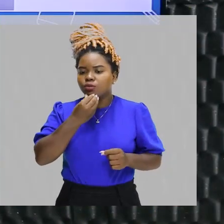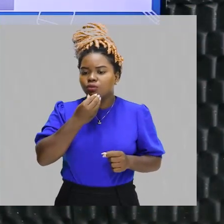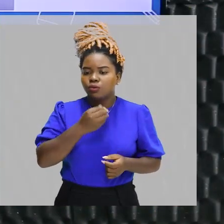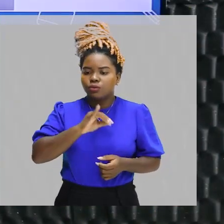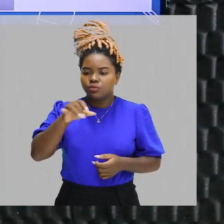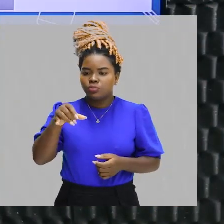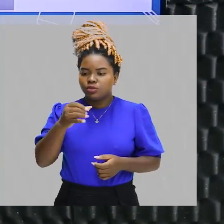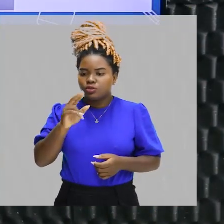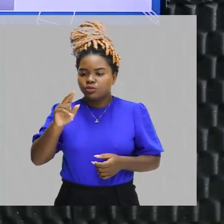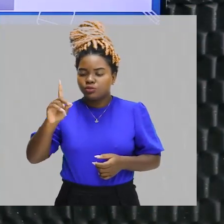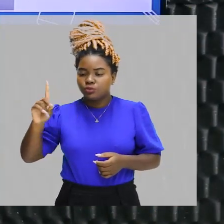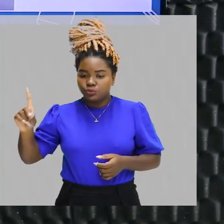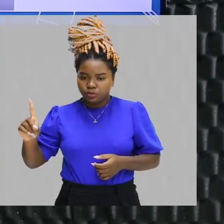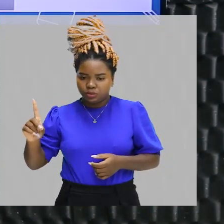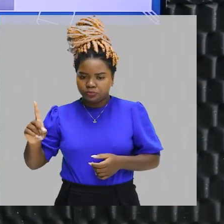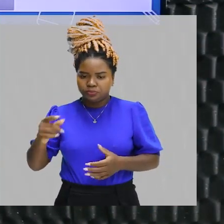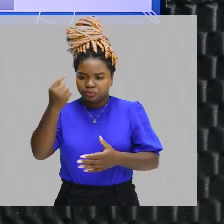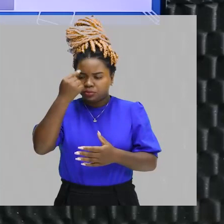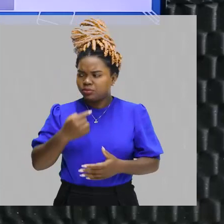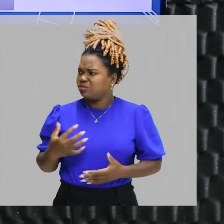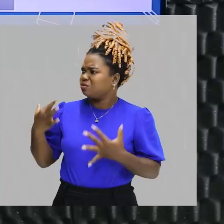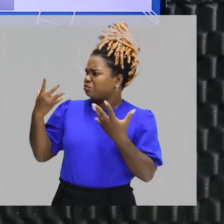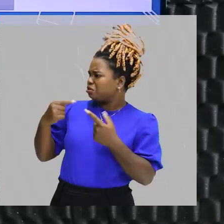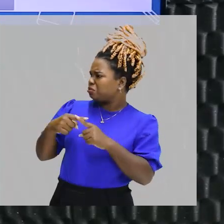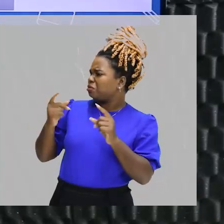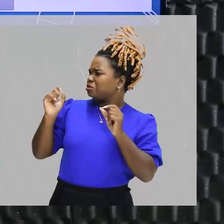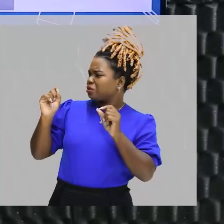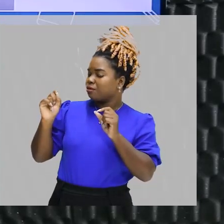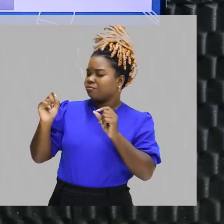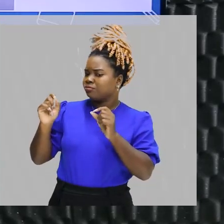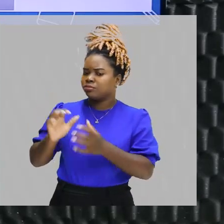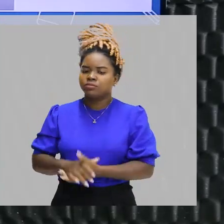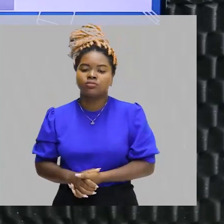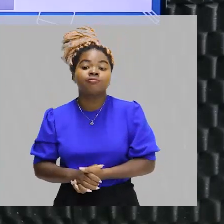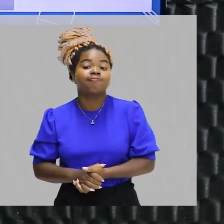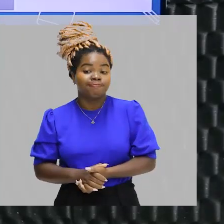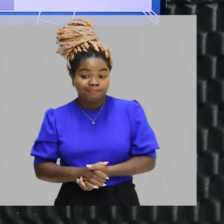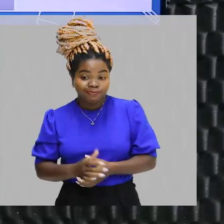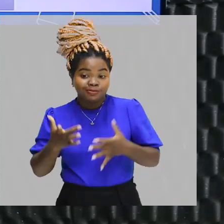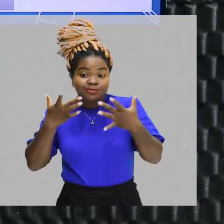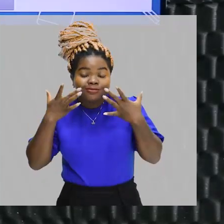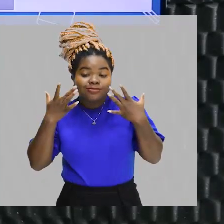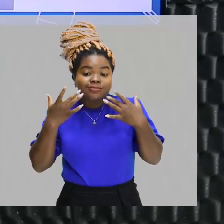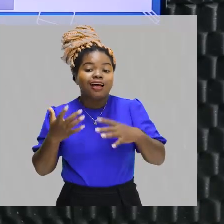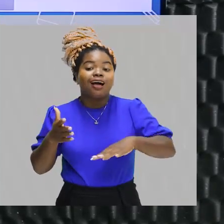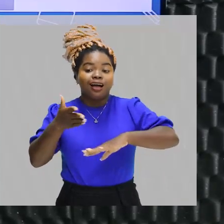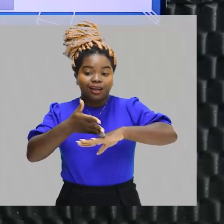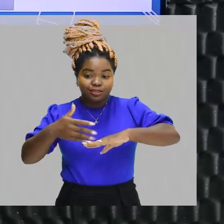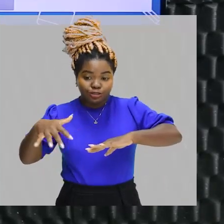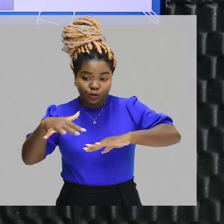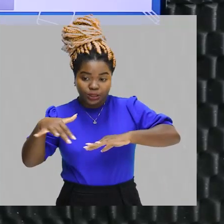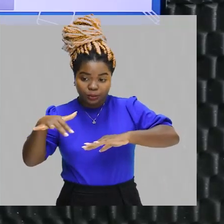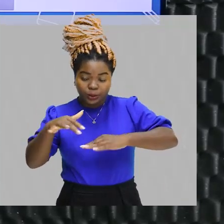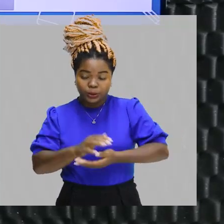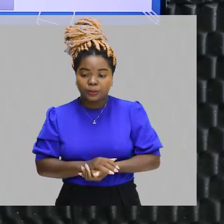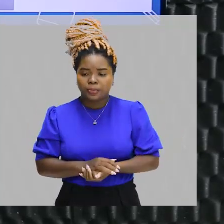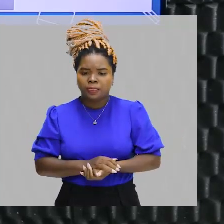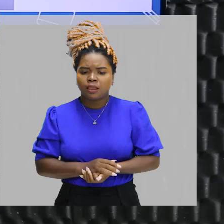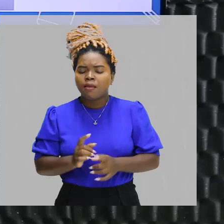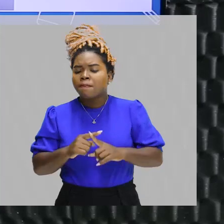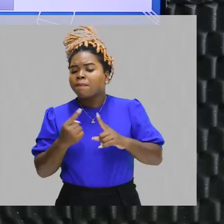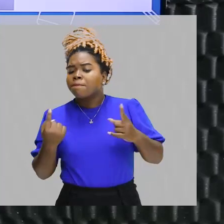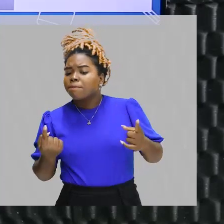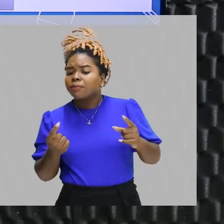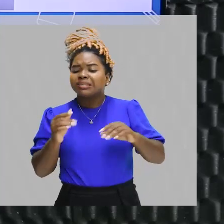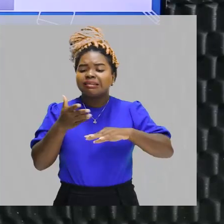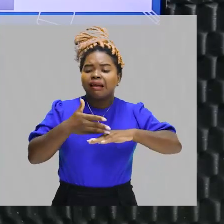Né? Mas o que é isso? Pois é, na hora que você pergunta o que é isso, você está falando de arte contemporânea. Onde é que a arte contemporânea entra? Só que a arte contemporânea,